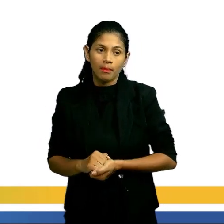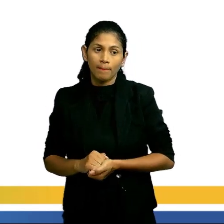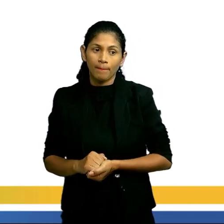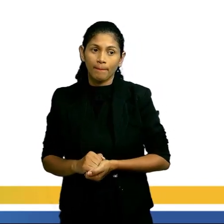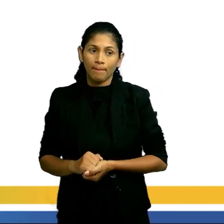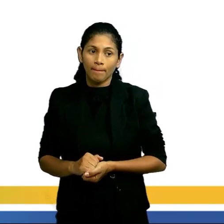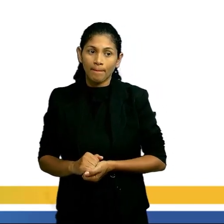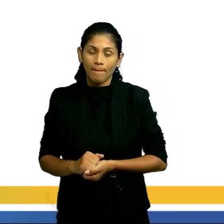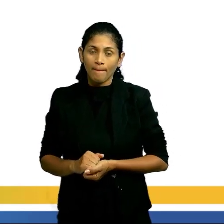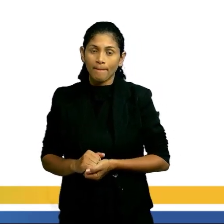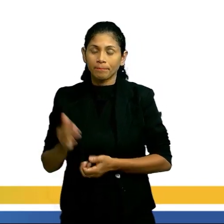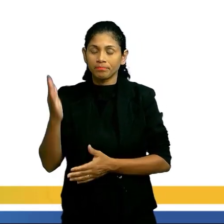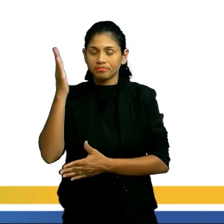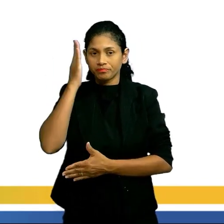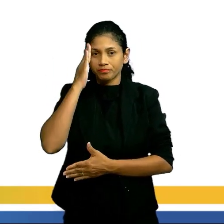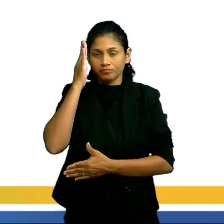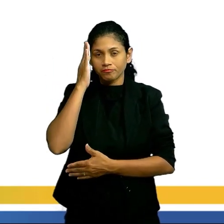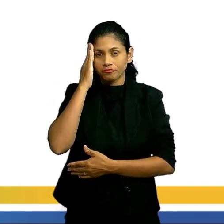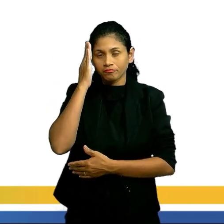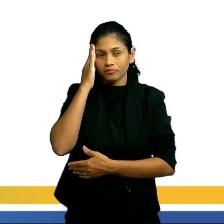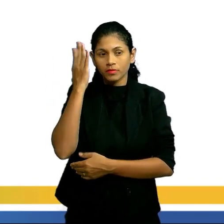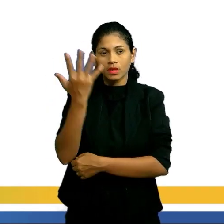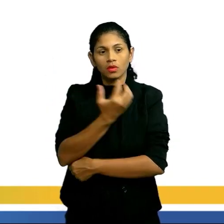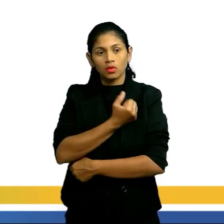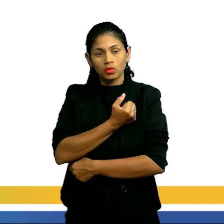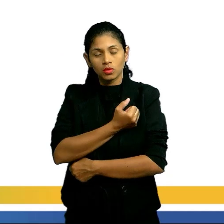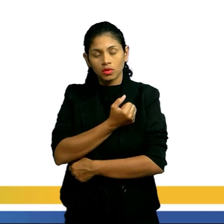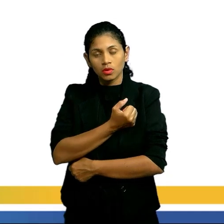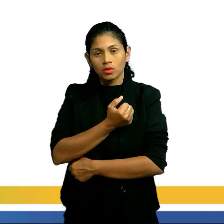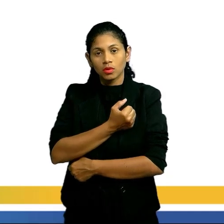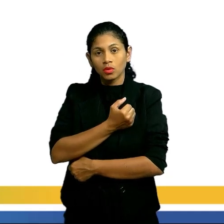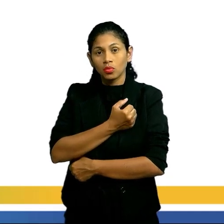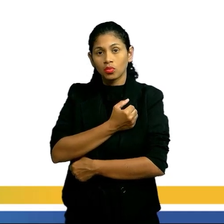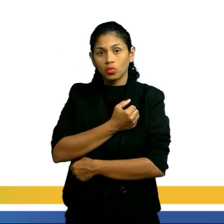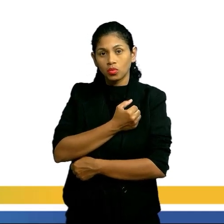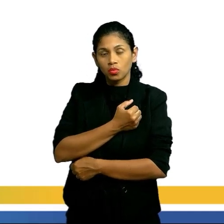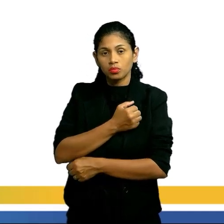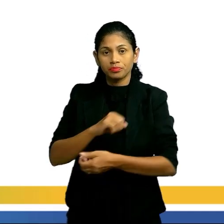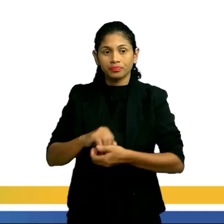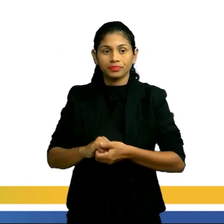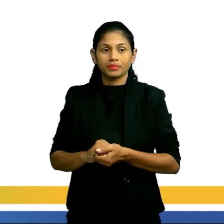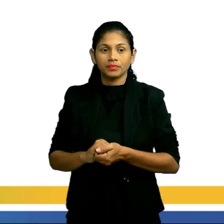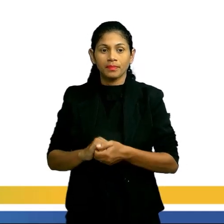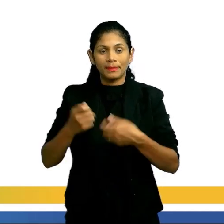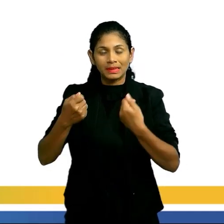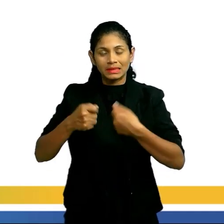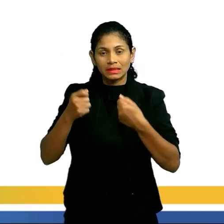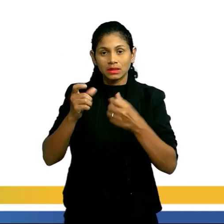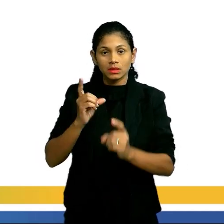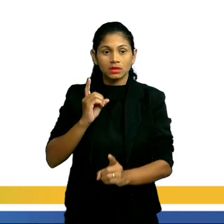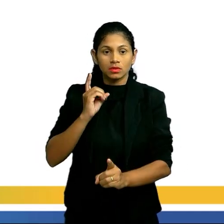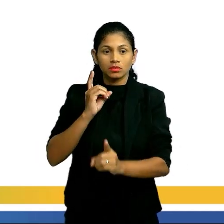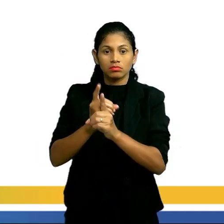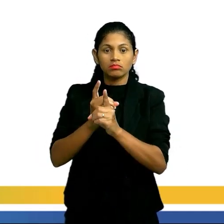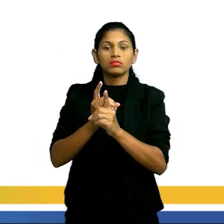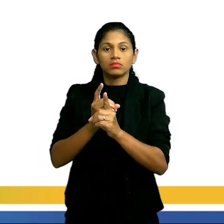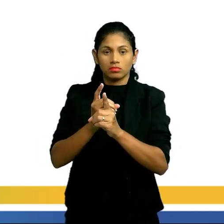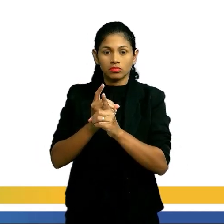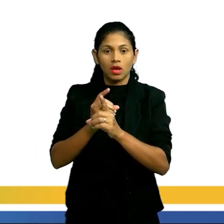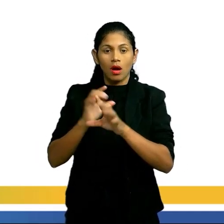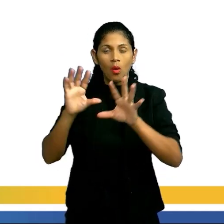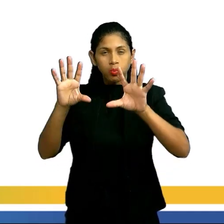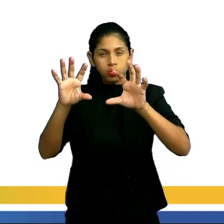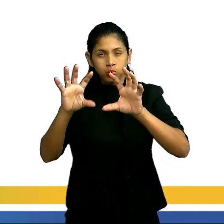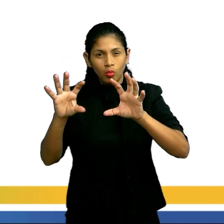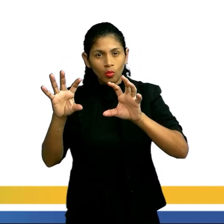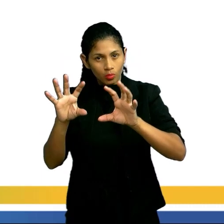Vamos lá. Para sabermos o valor do lado da base da pirâmide, nós devemos encontrar o volume do prisma reto triangular. E a gente vai